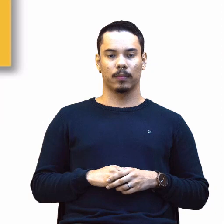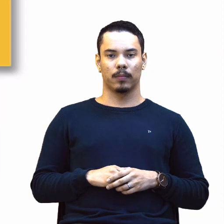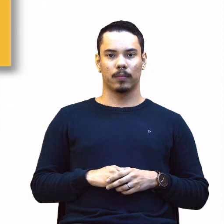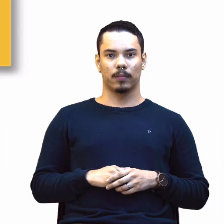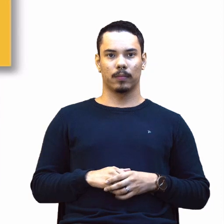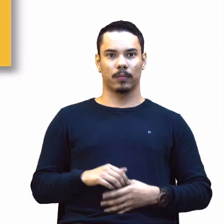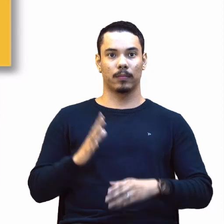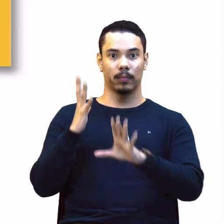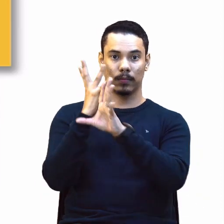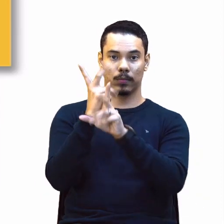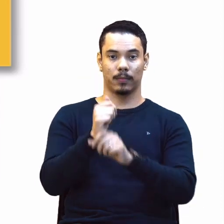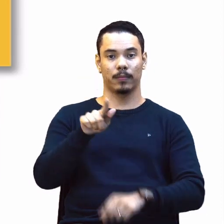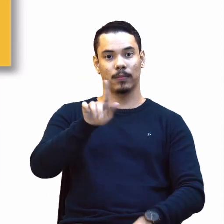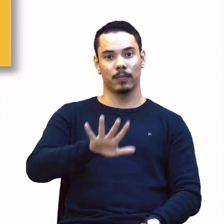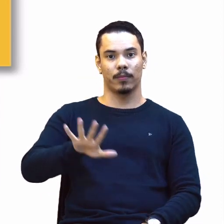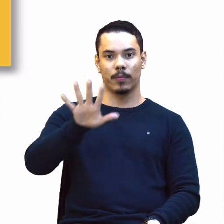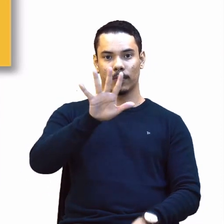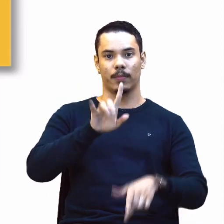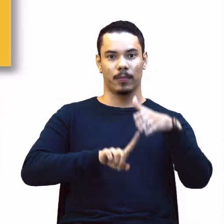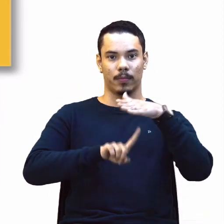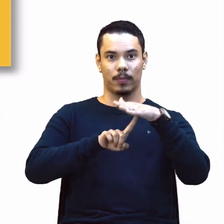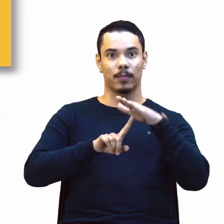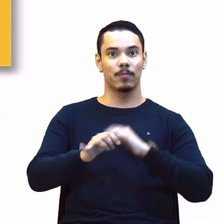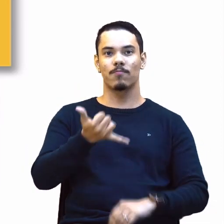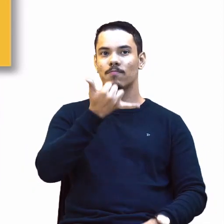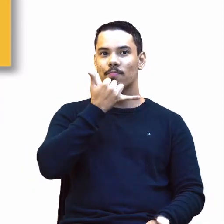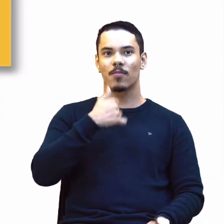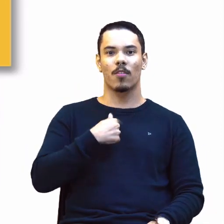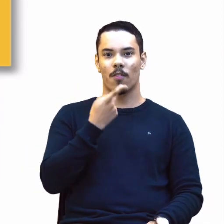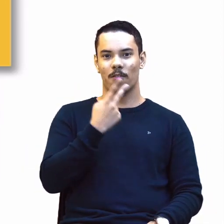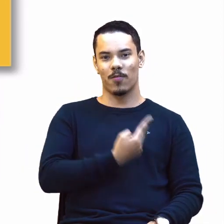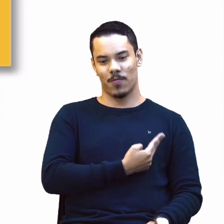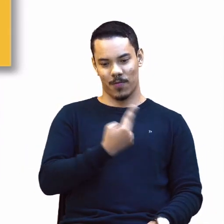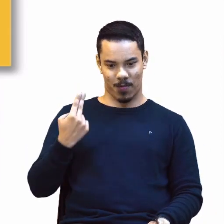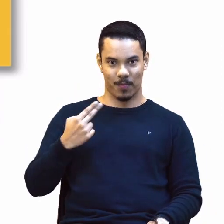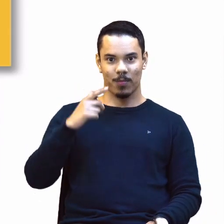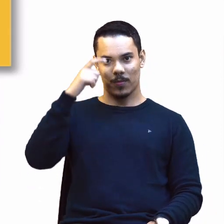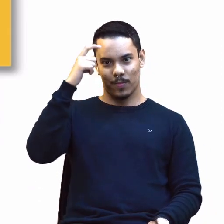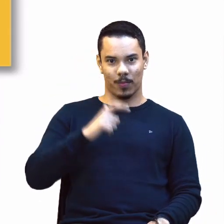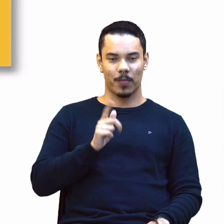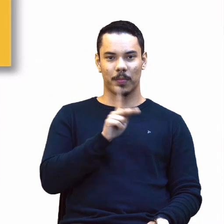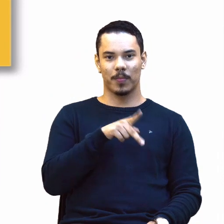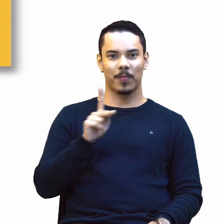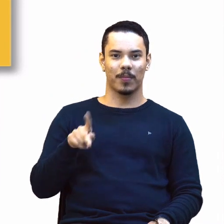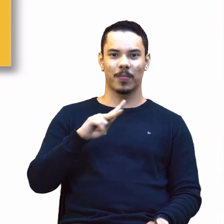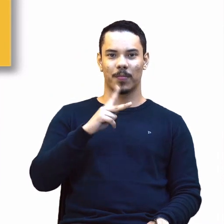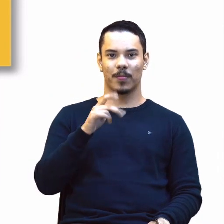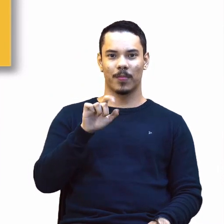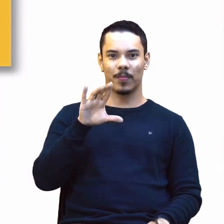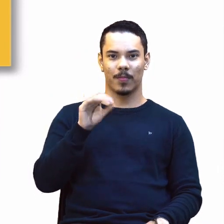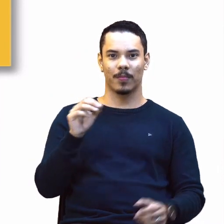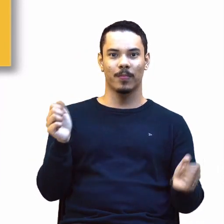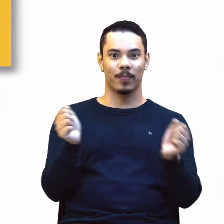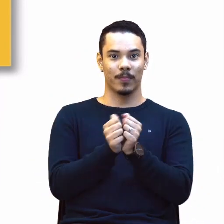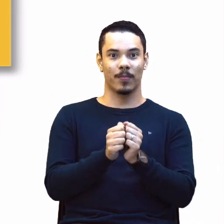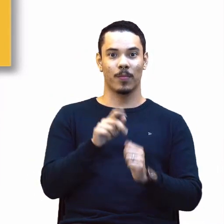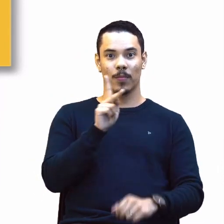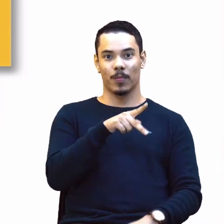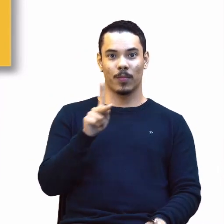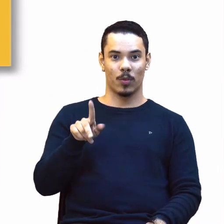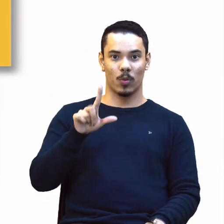Revisão geral, unidade 1. Desculpa, não falei meu nome, eu sou o professor Hélio, tá? Junto com o professor Luciano, estamos